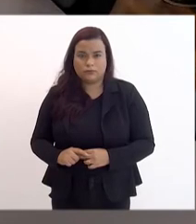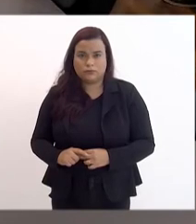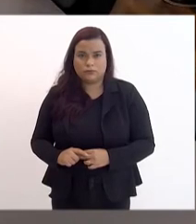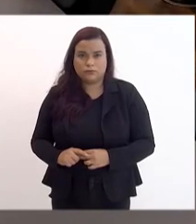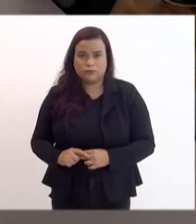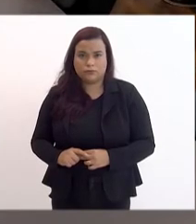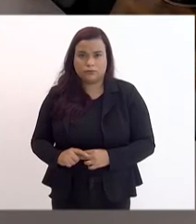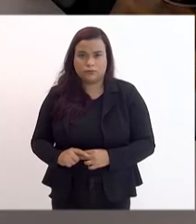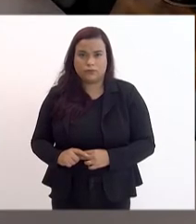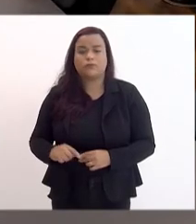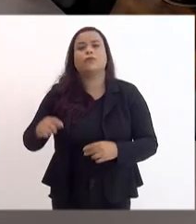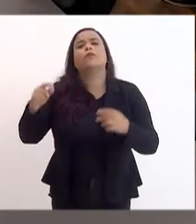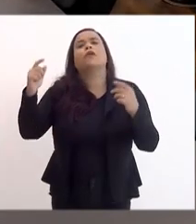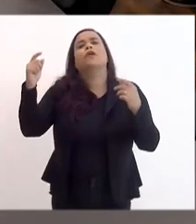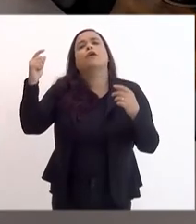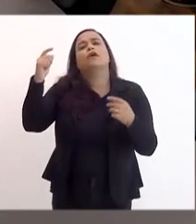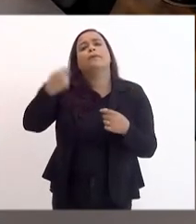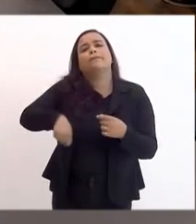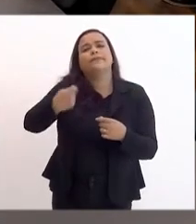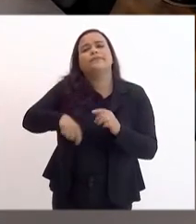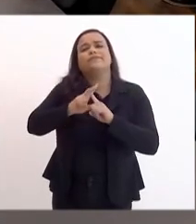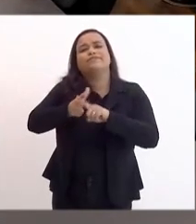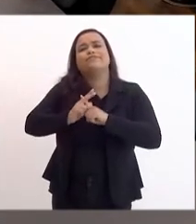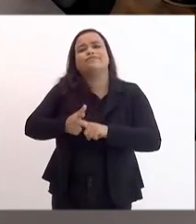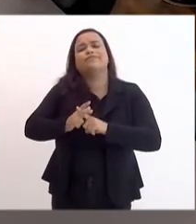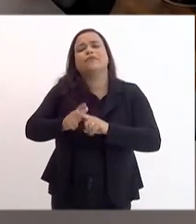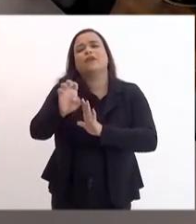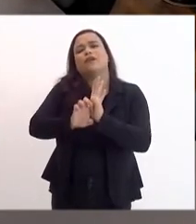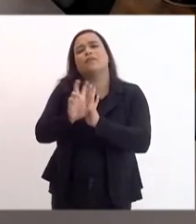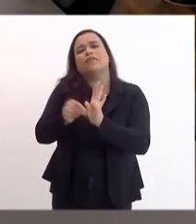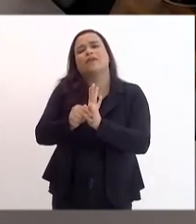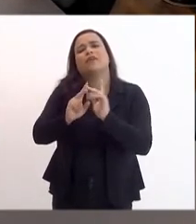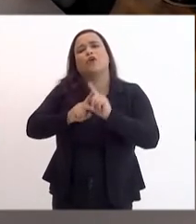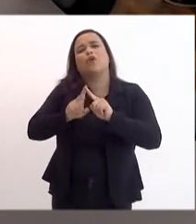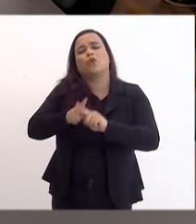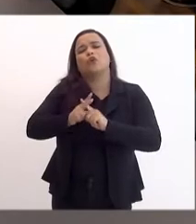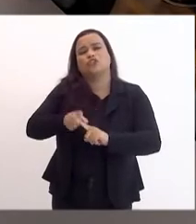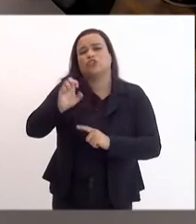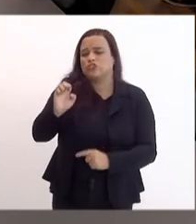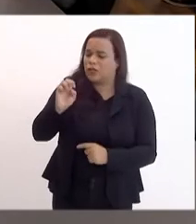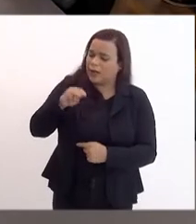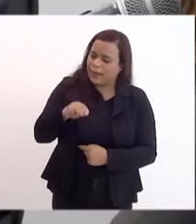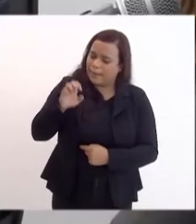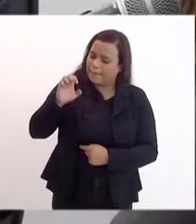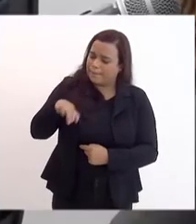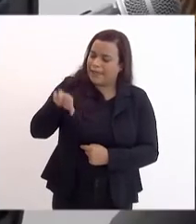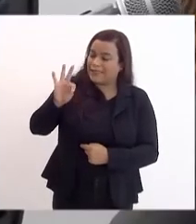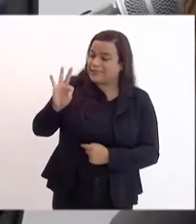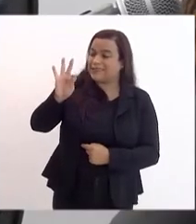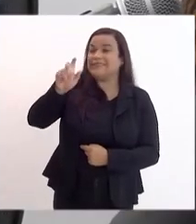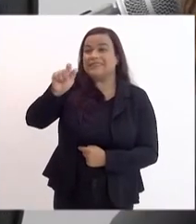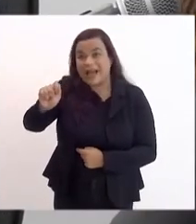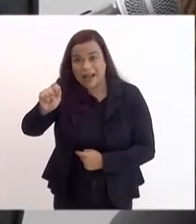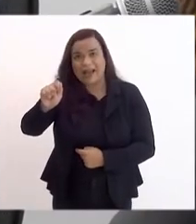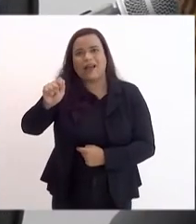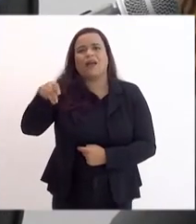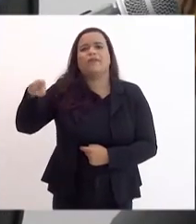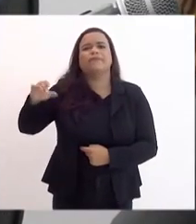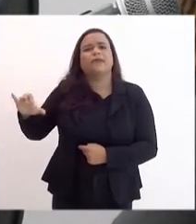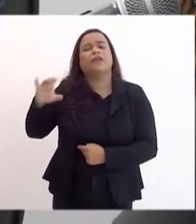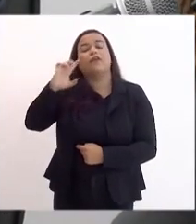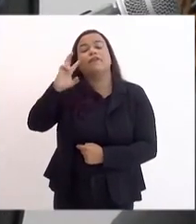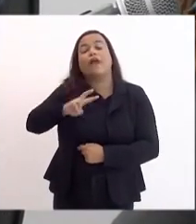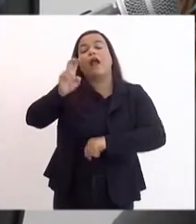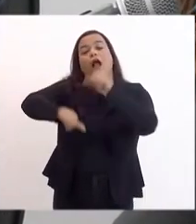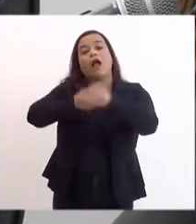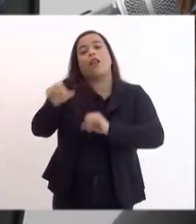Eu precisava só de uma emenda para corrigir a emenda, Mink. Qual é que é a sugestão? Aqui é o seguinte, altera a lei